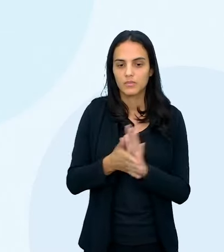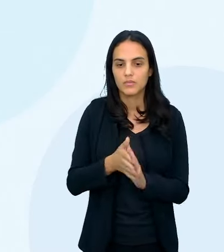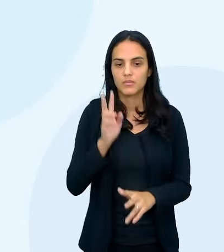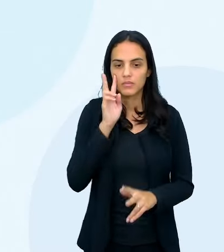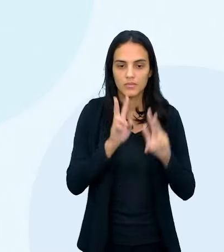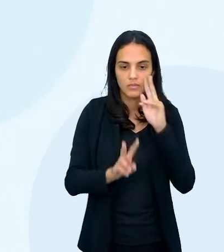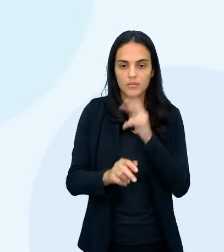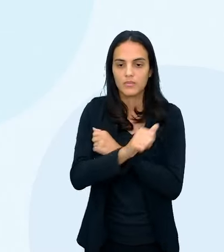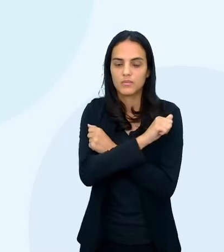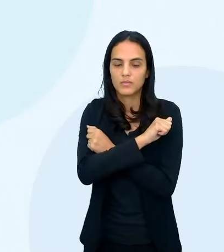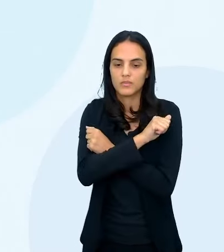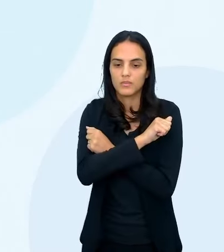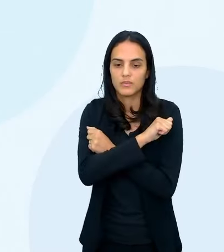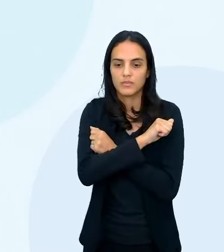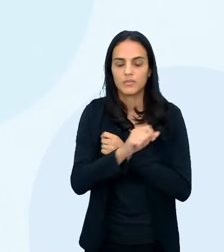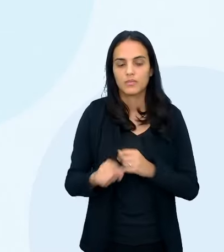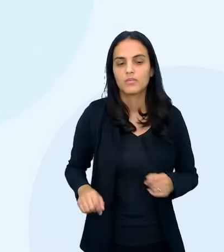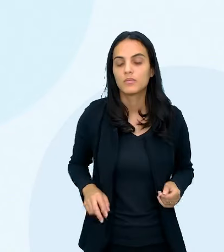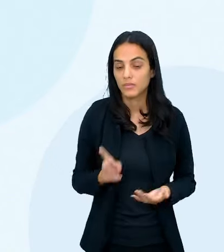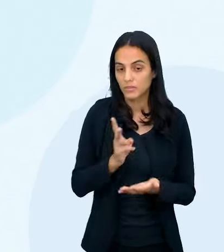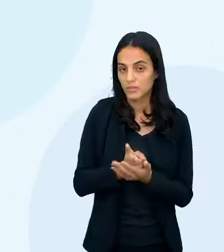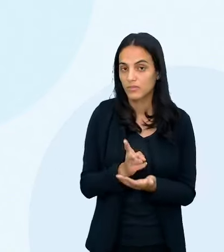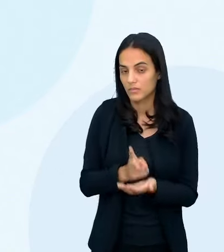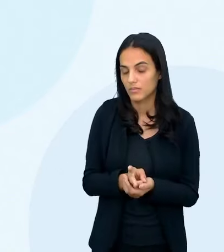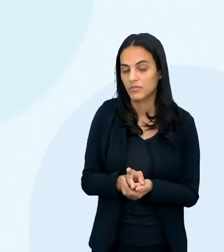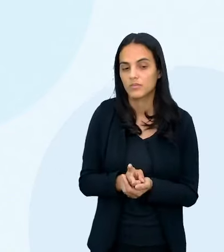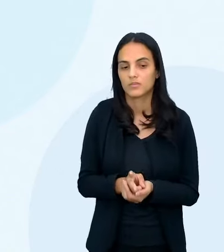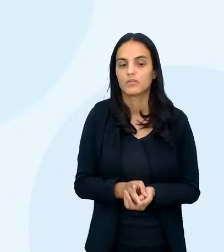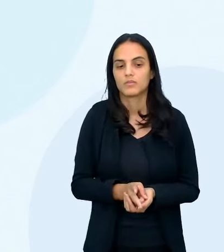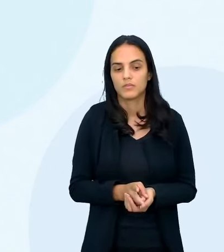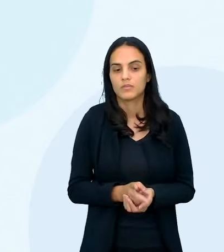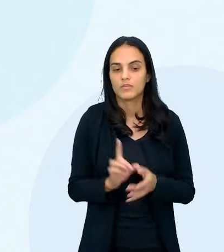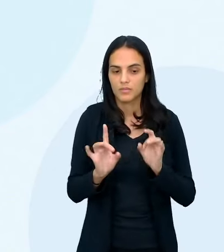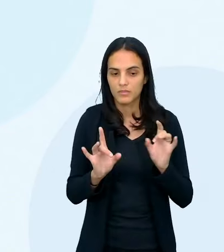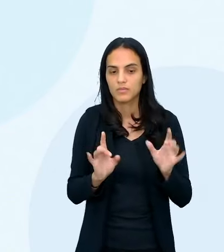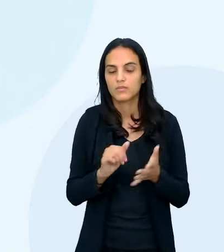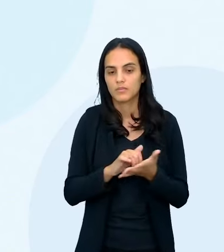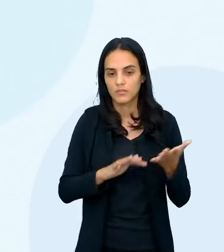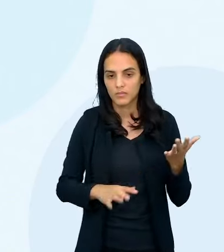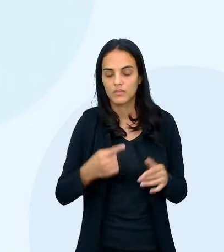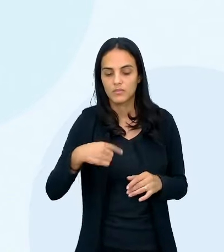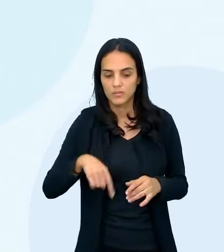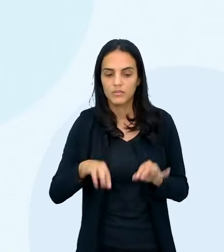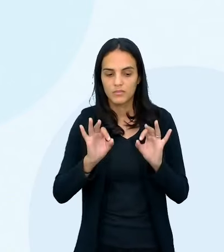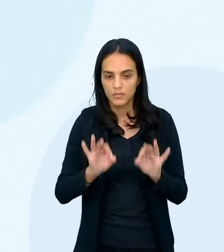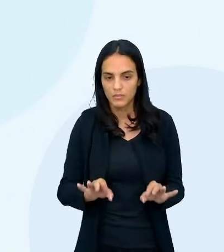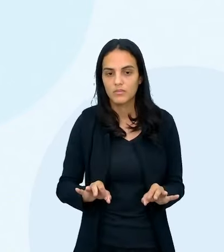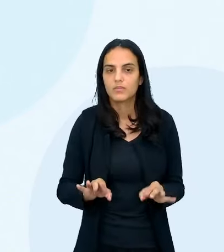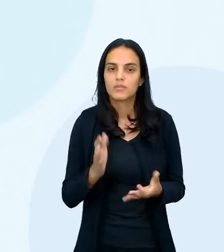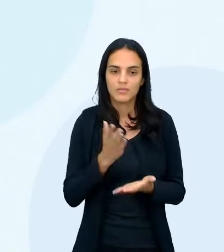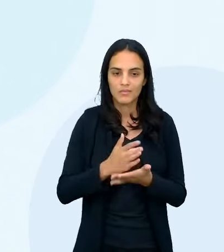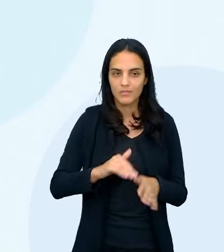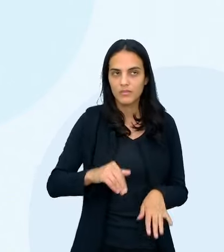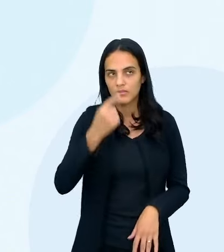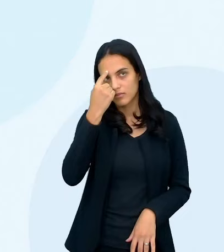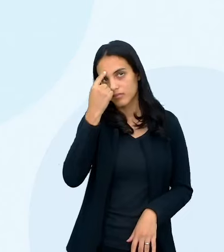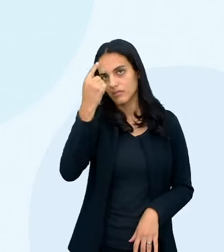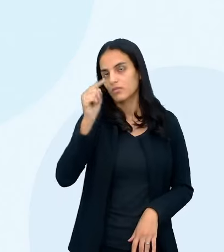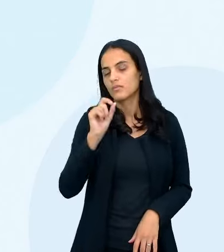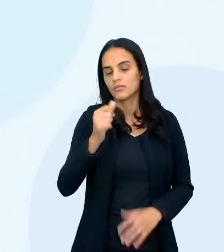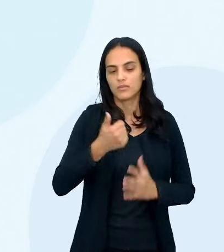verifique com o estudante, né, então é sempre, né, em cima de cada atividade, para a gente realmente quebrar com aquela ideia